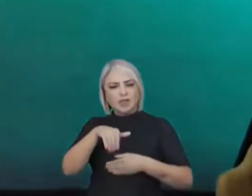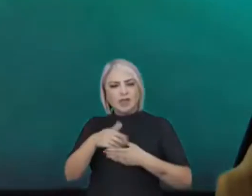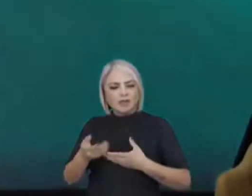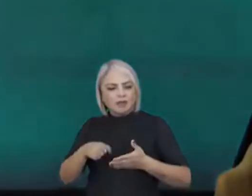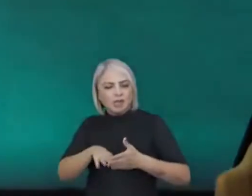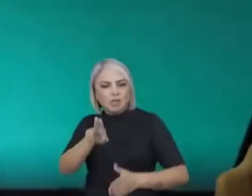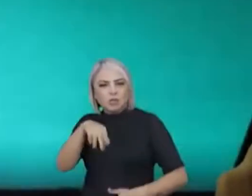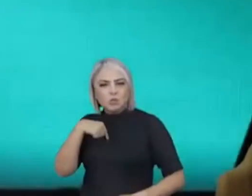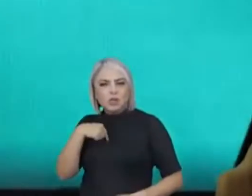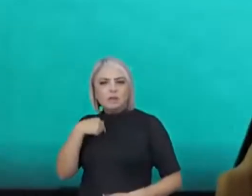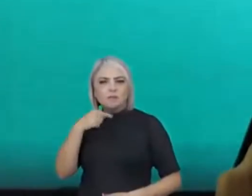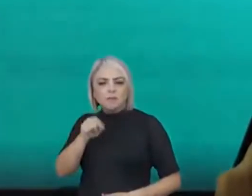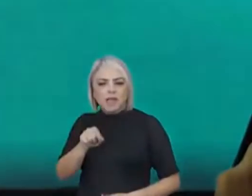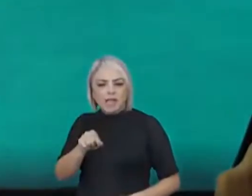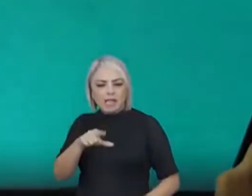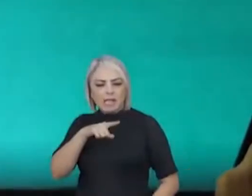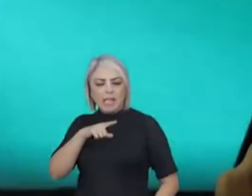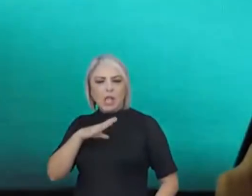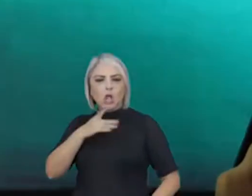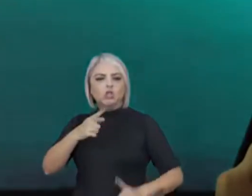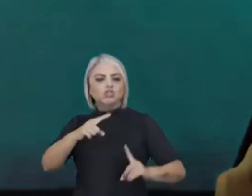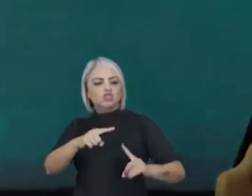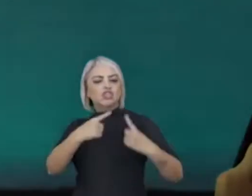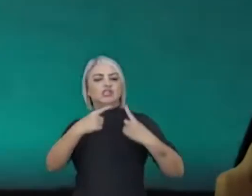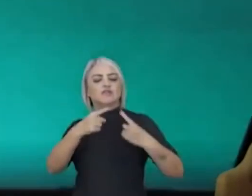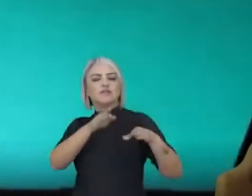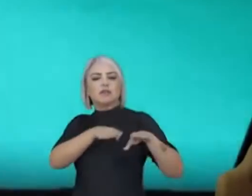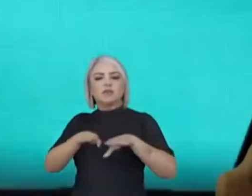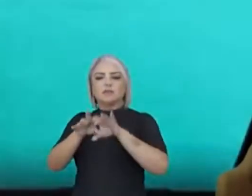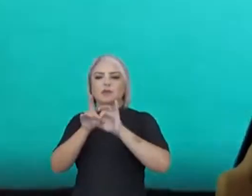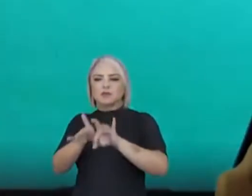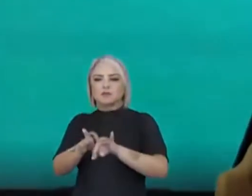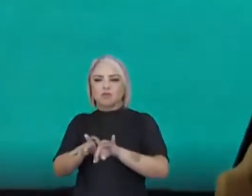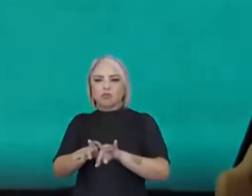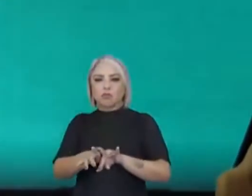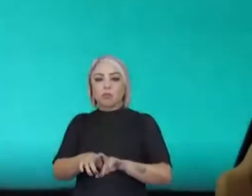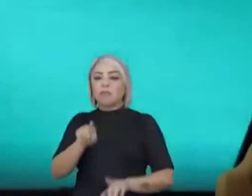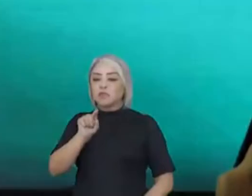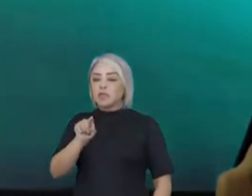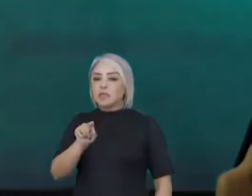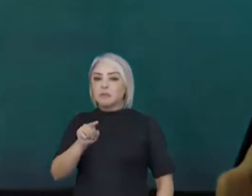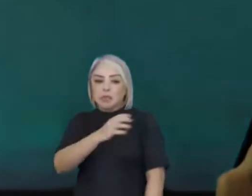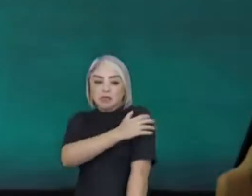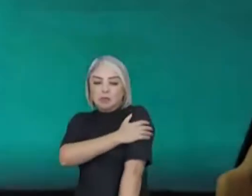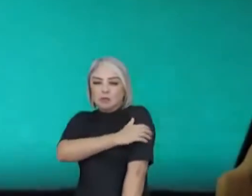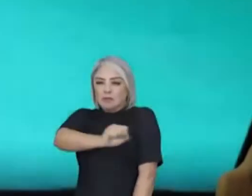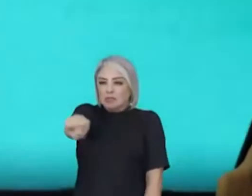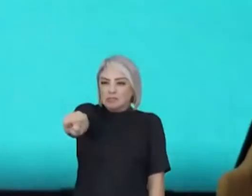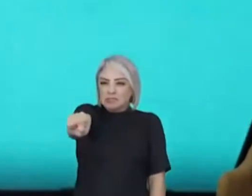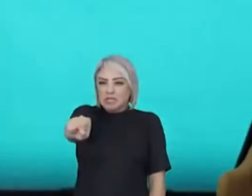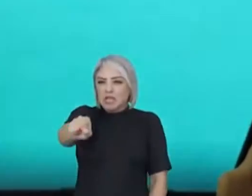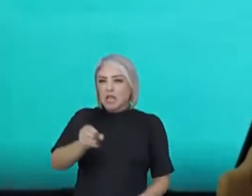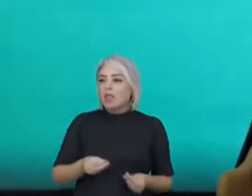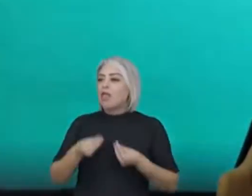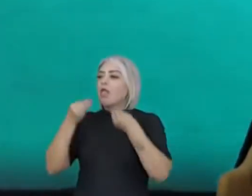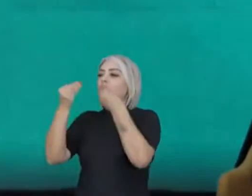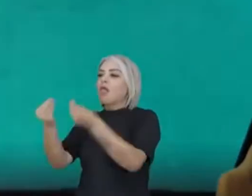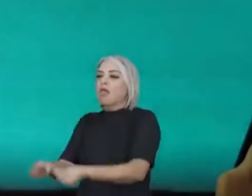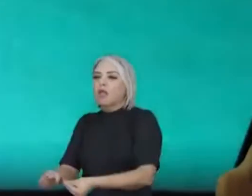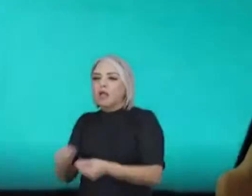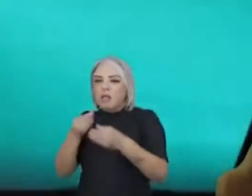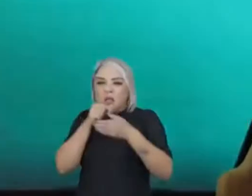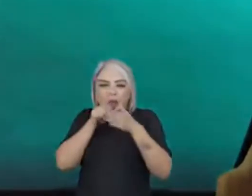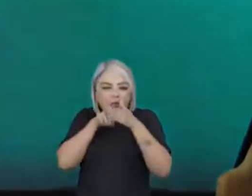mais ouvi desafiar a democracia e para que o fascismo seja devolvido ao esgoto da